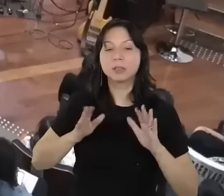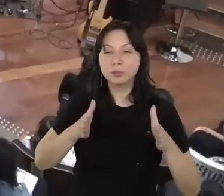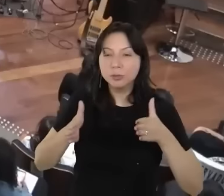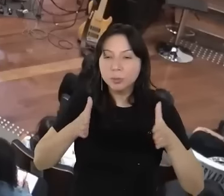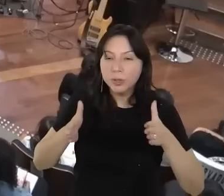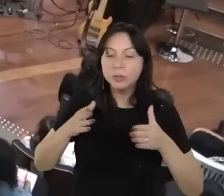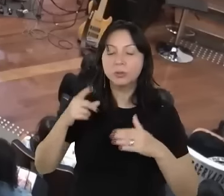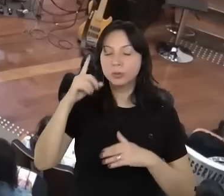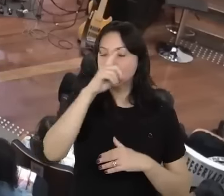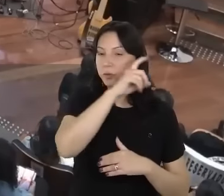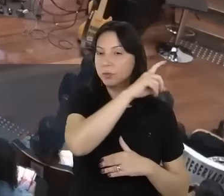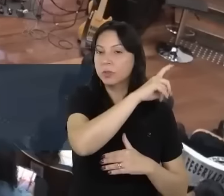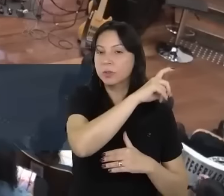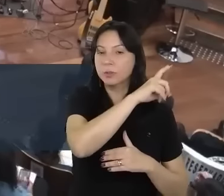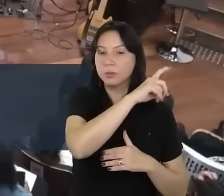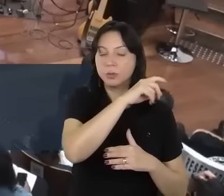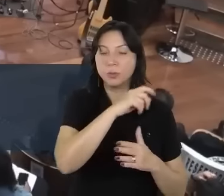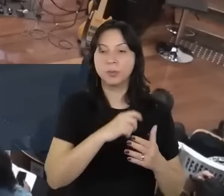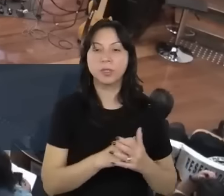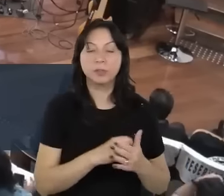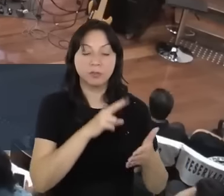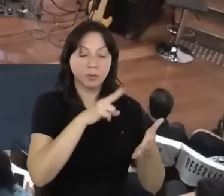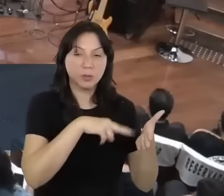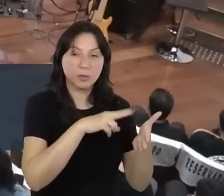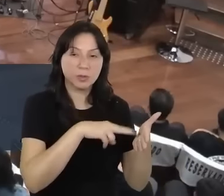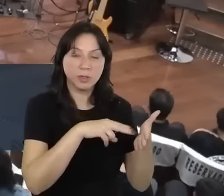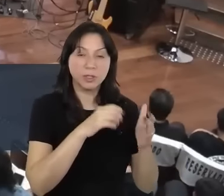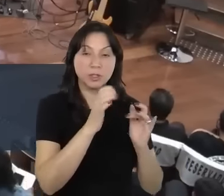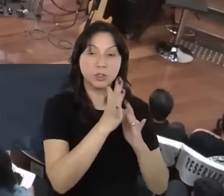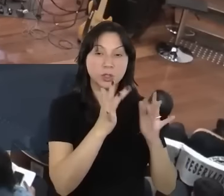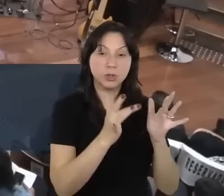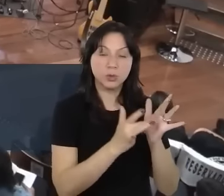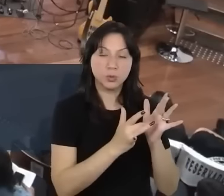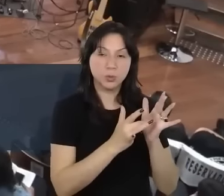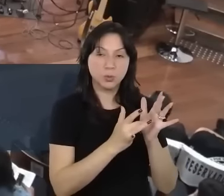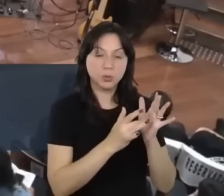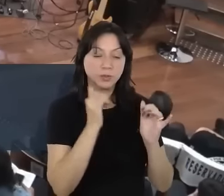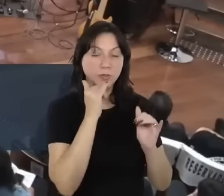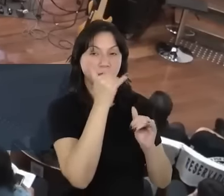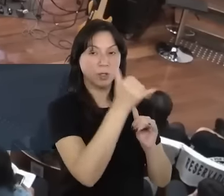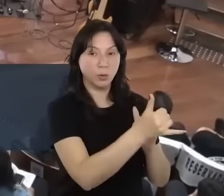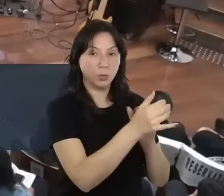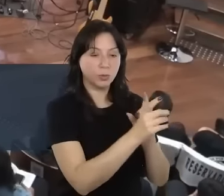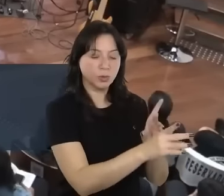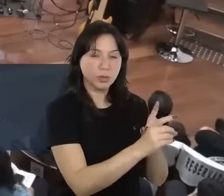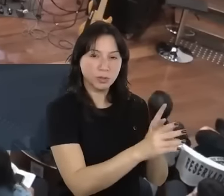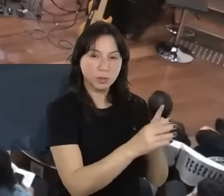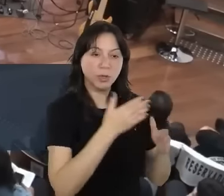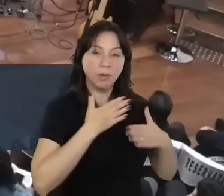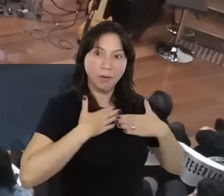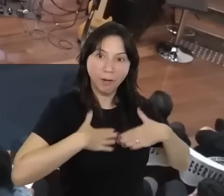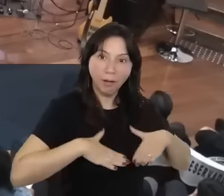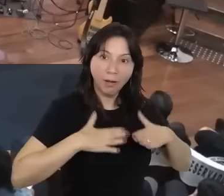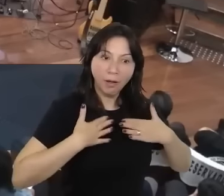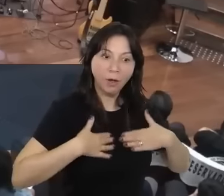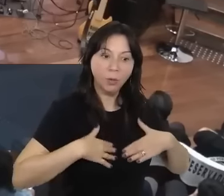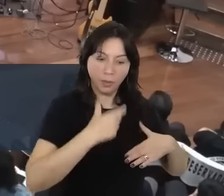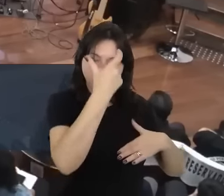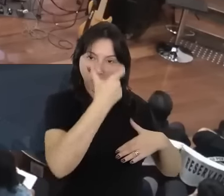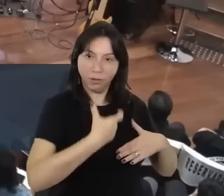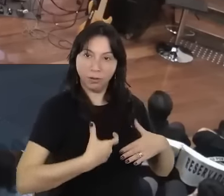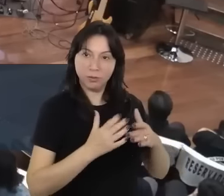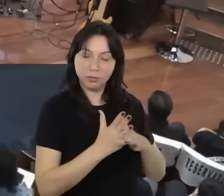vamos juntos mas Jesus imediatamente lhes disse tende bom ânimo sou